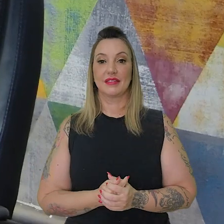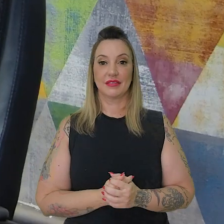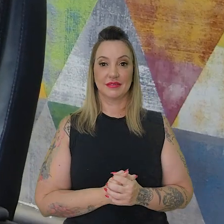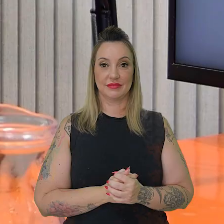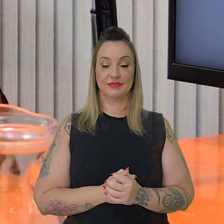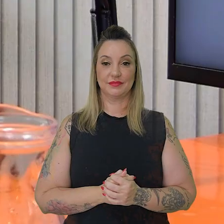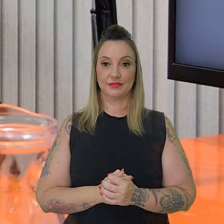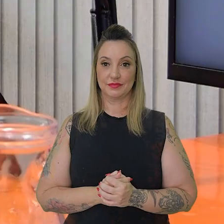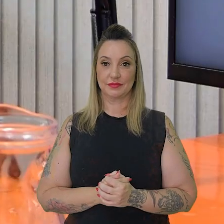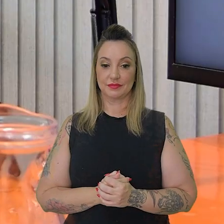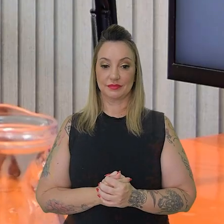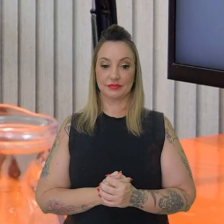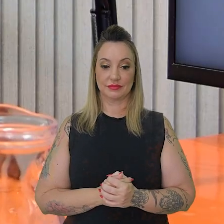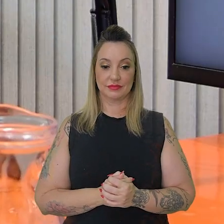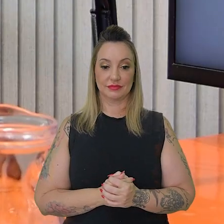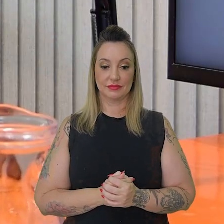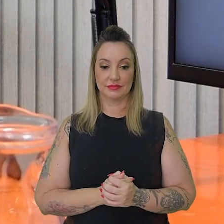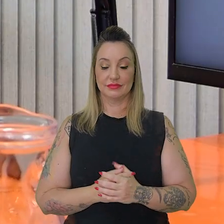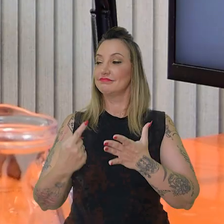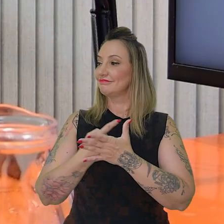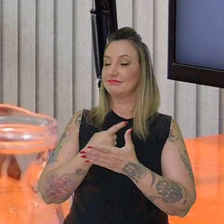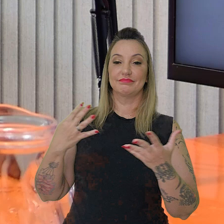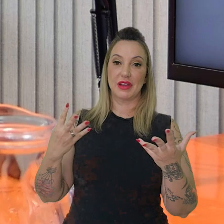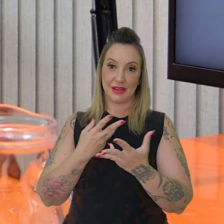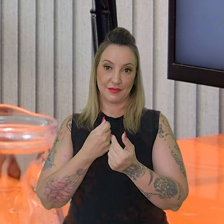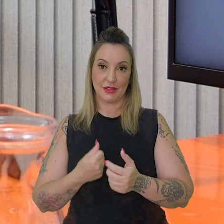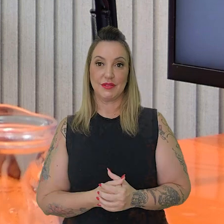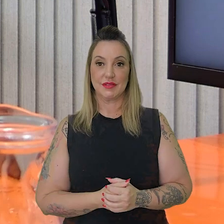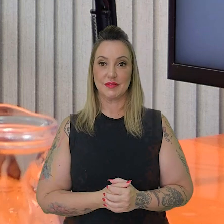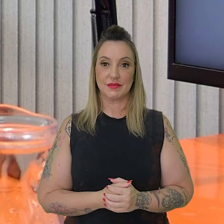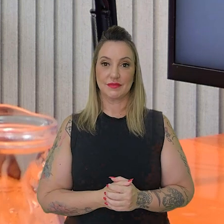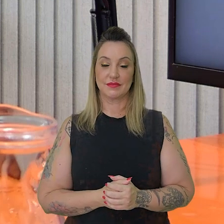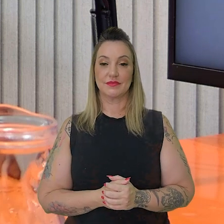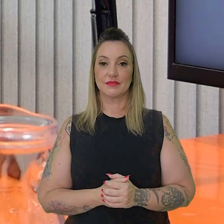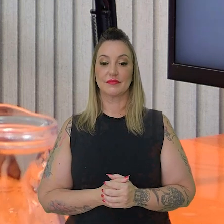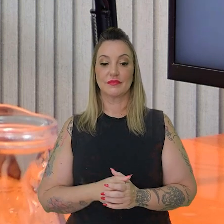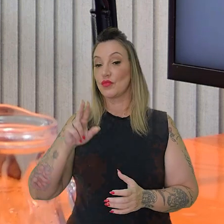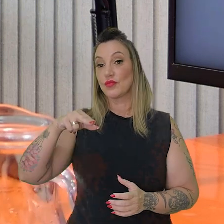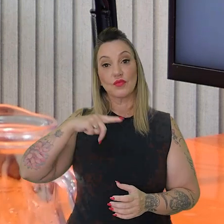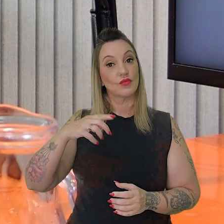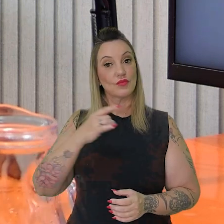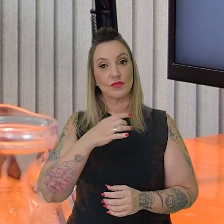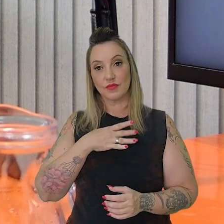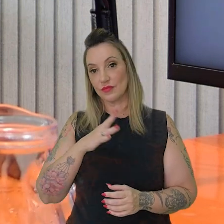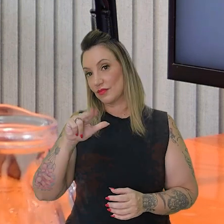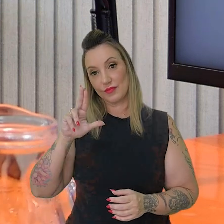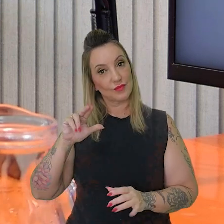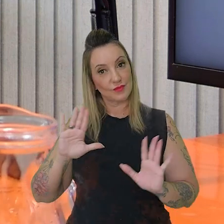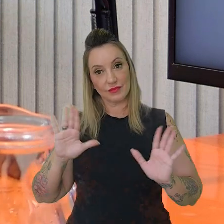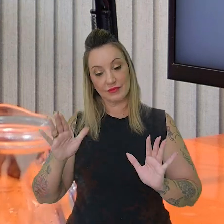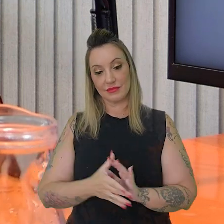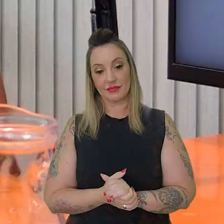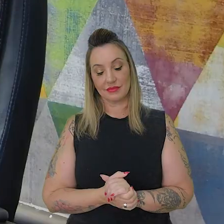isso essa pergunta foi maravilhosa eh nunca tive medo